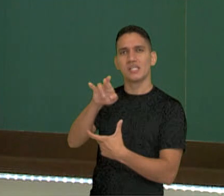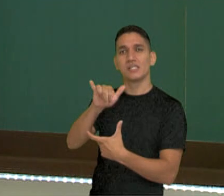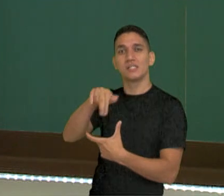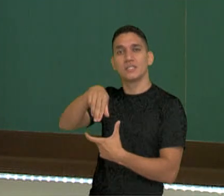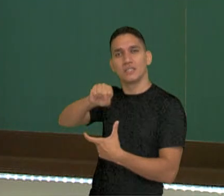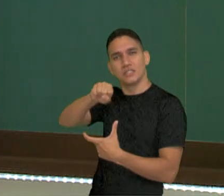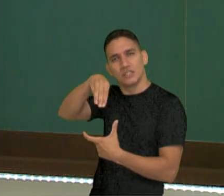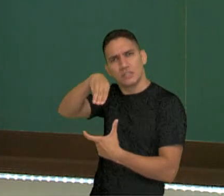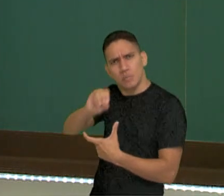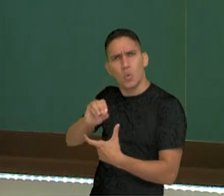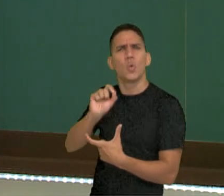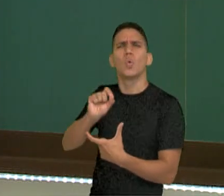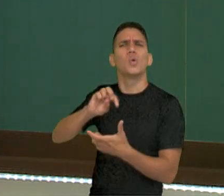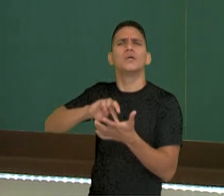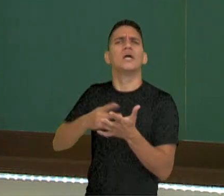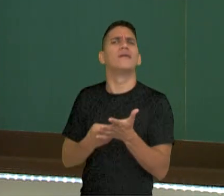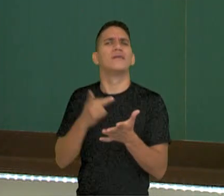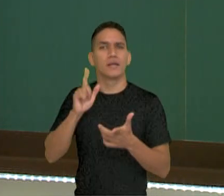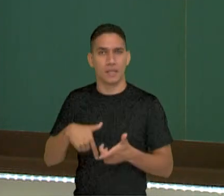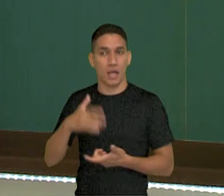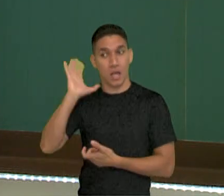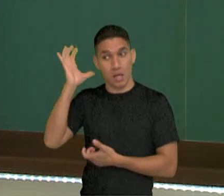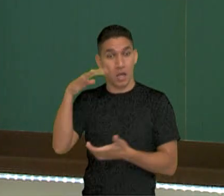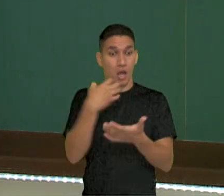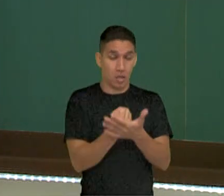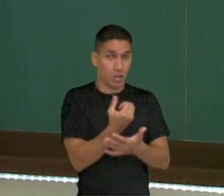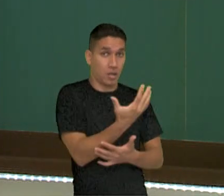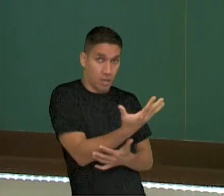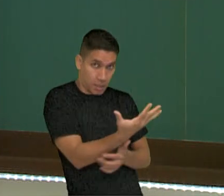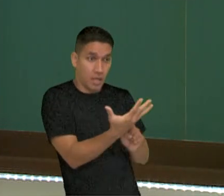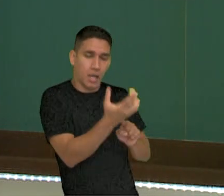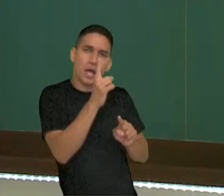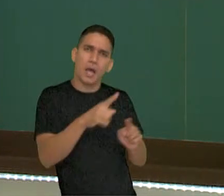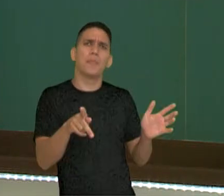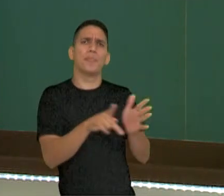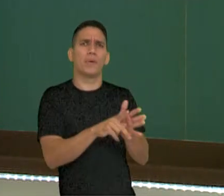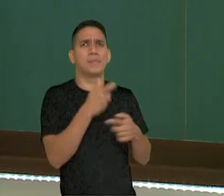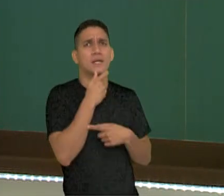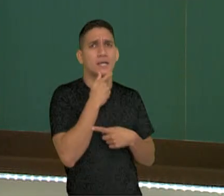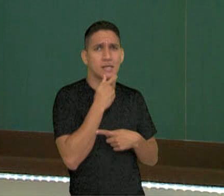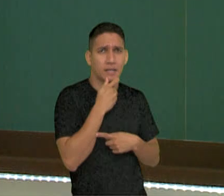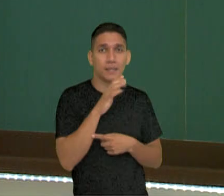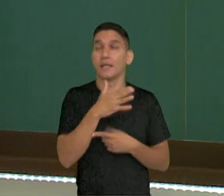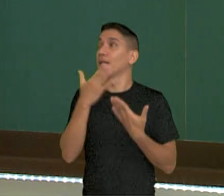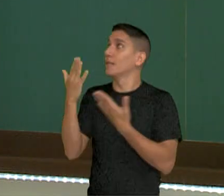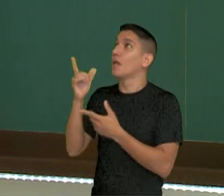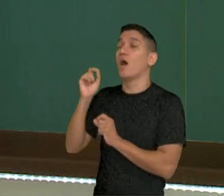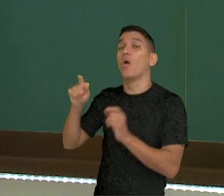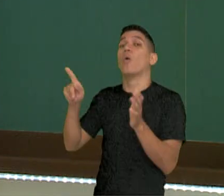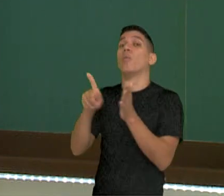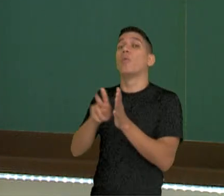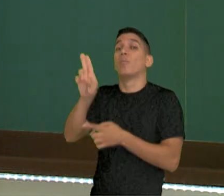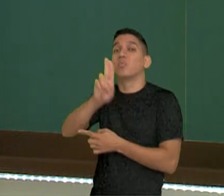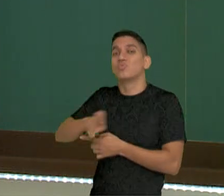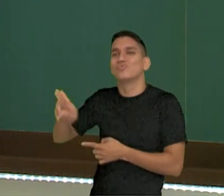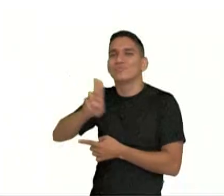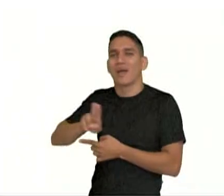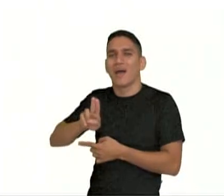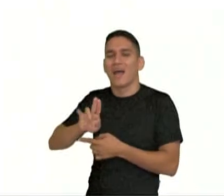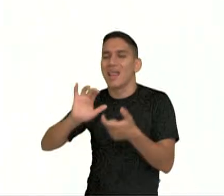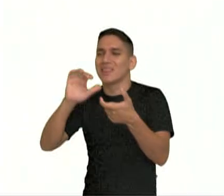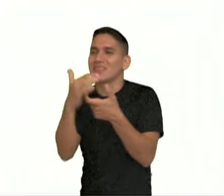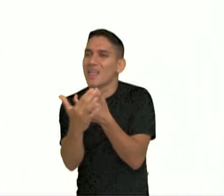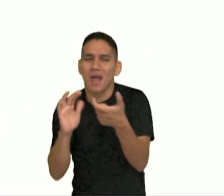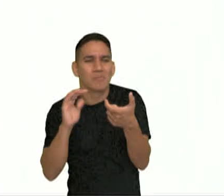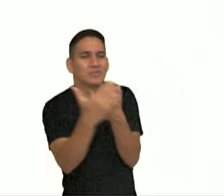essa palavra, né, podcast, né, uma palavra, né, em inglês. Então, o emprego de palavras, né,